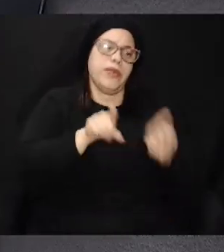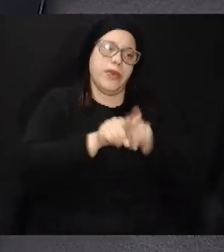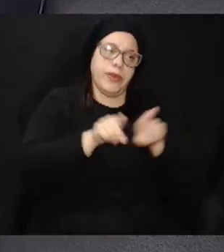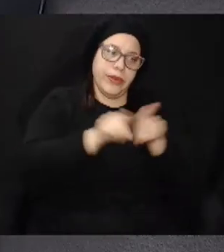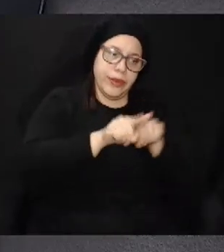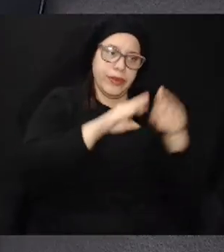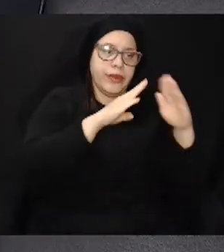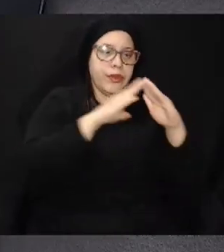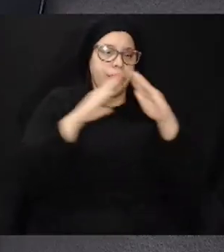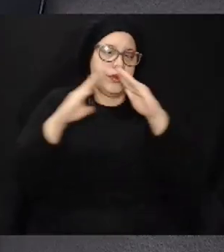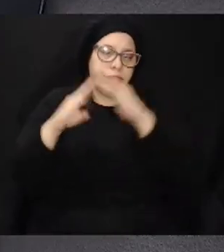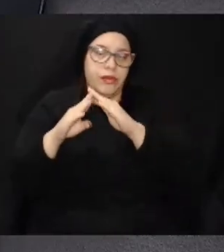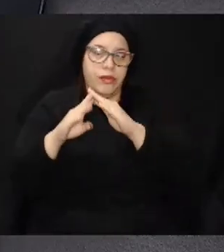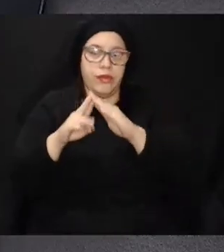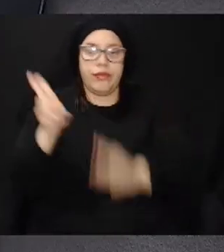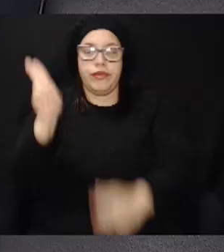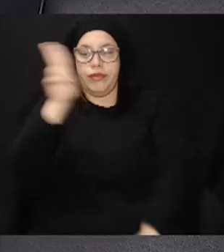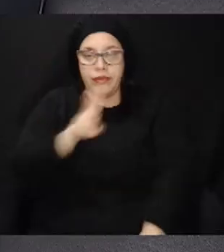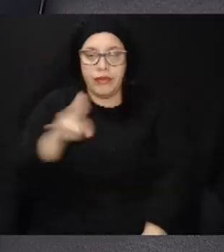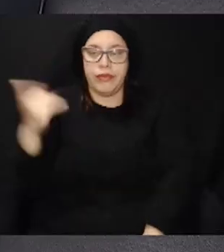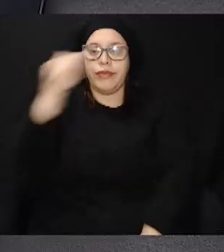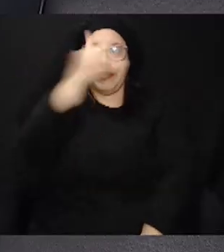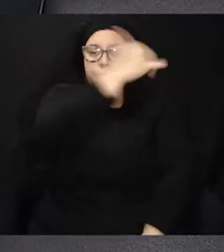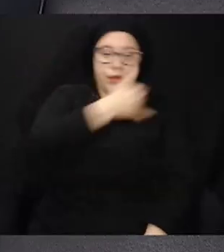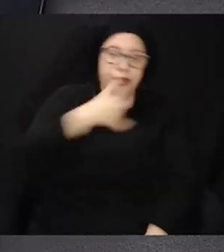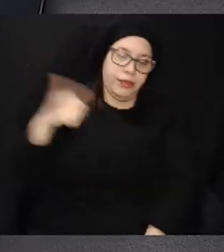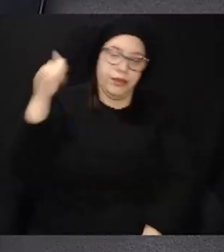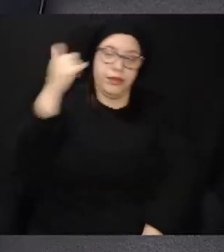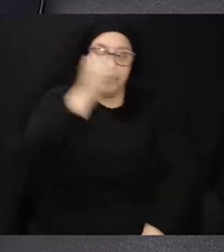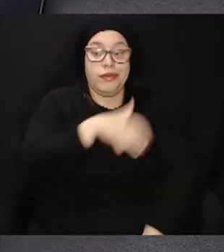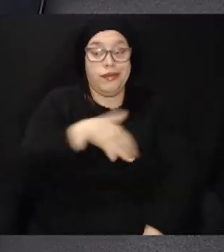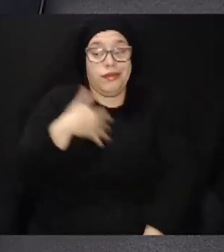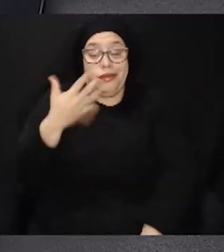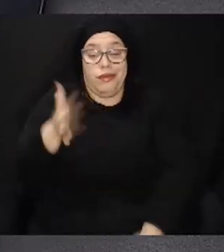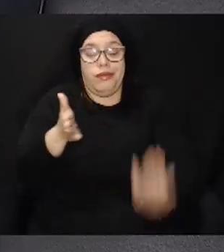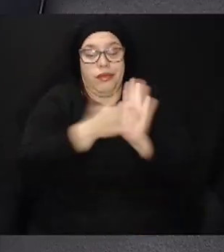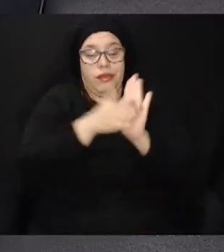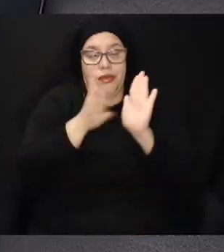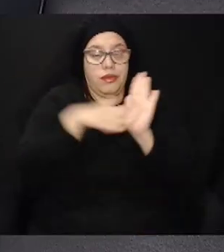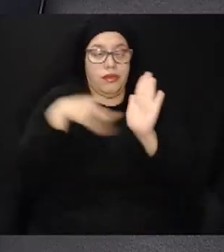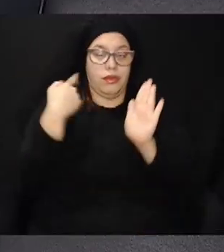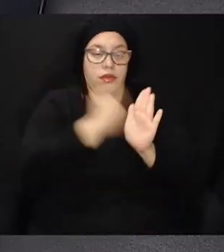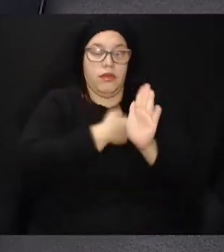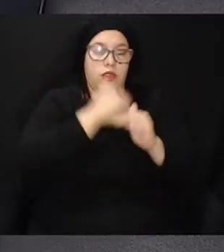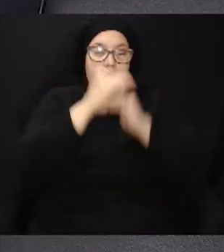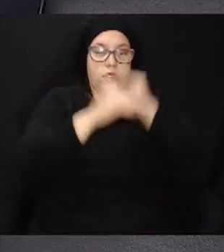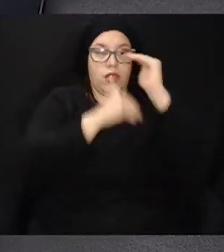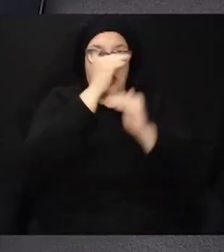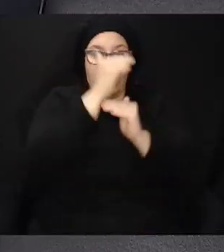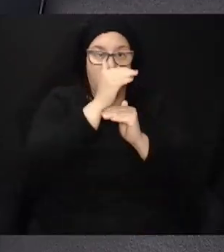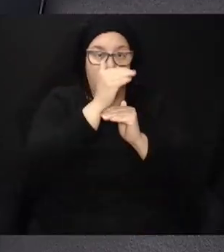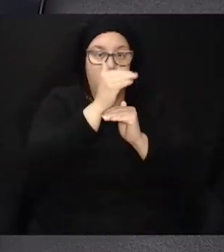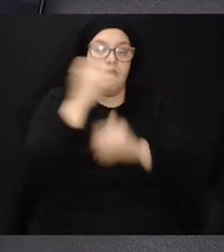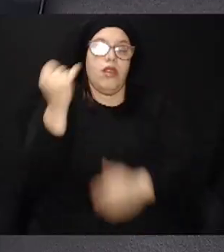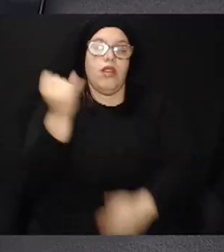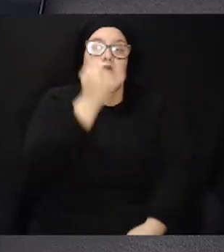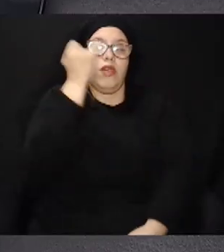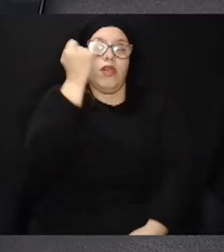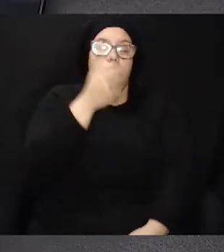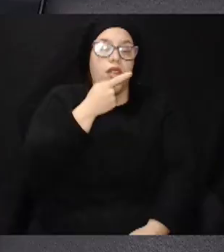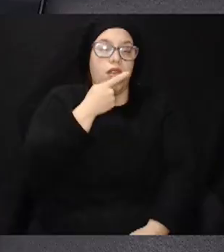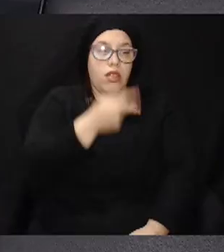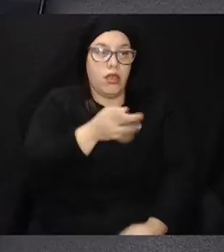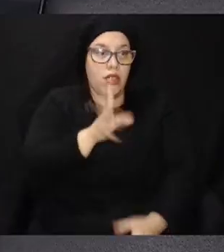os usuários do aeroporto. Então, assim, a proposta nossa é levar a desenvolvimento. E muito importante também, dentro do